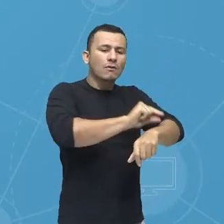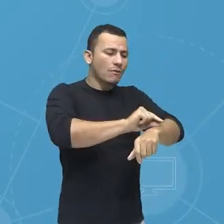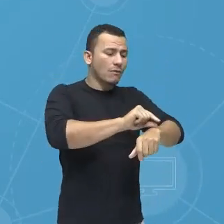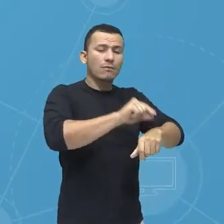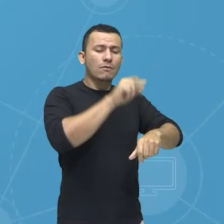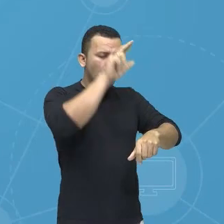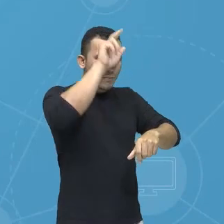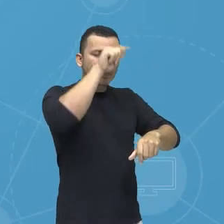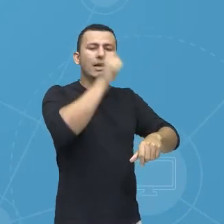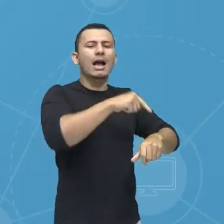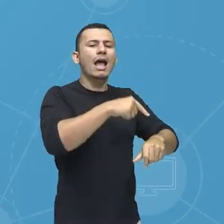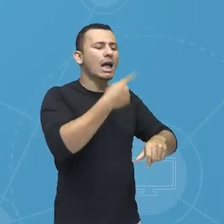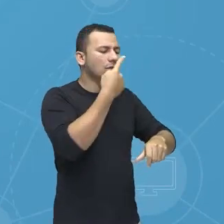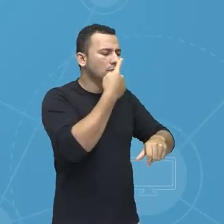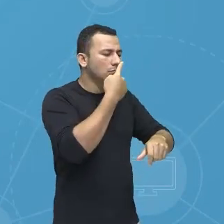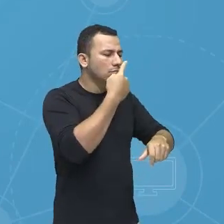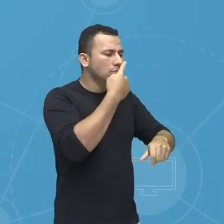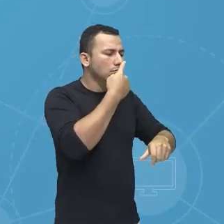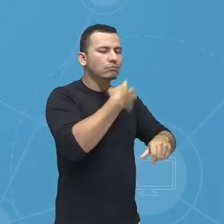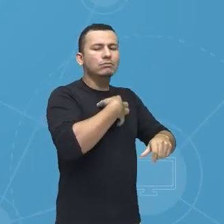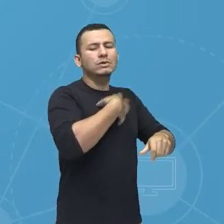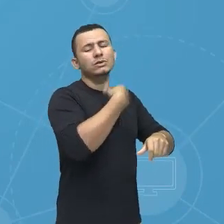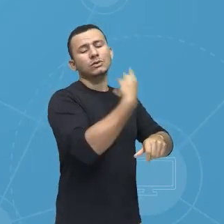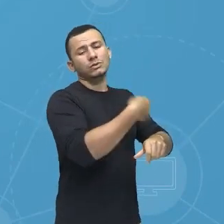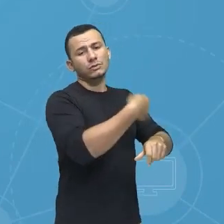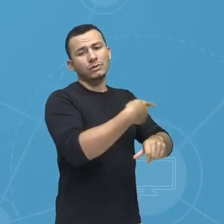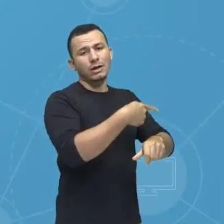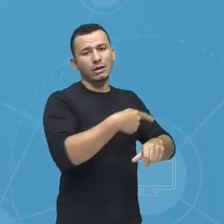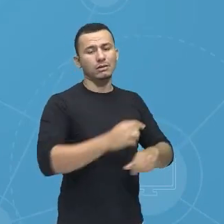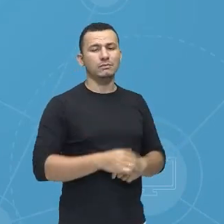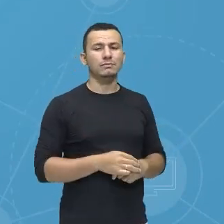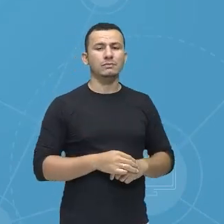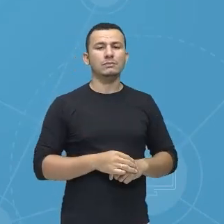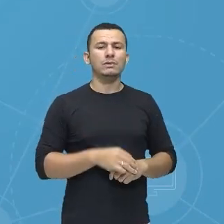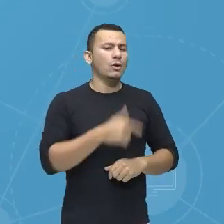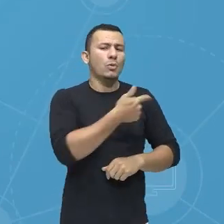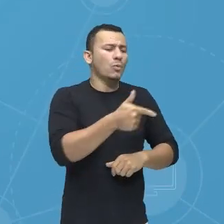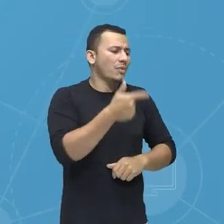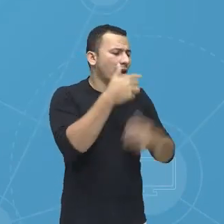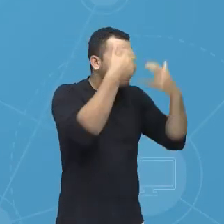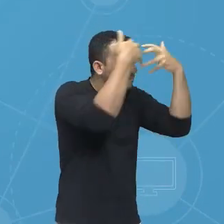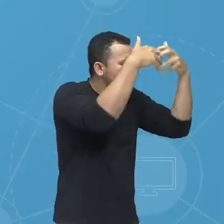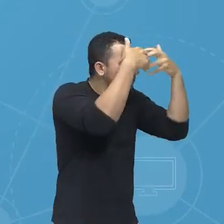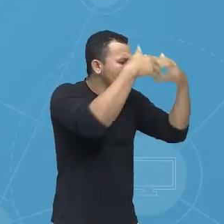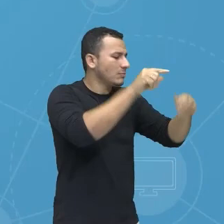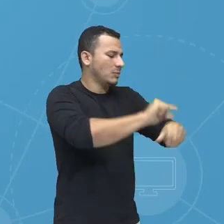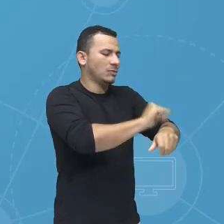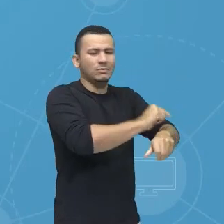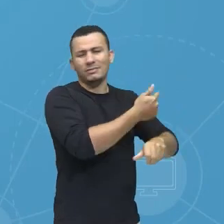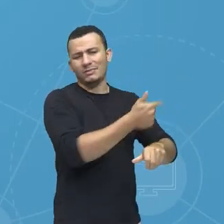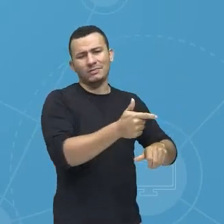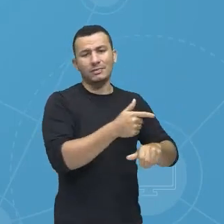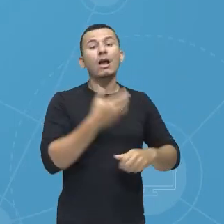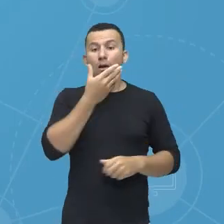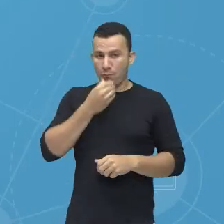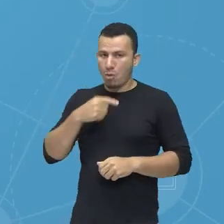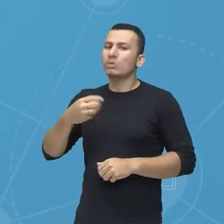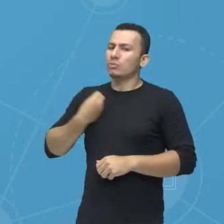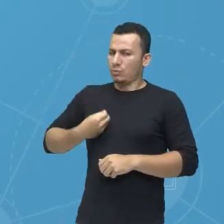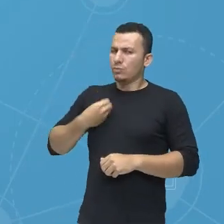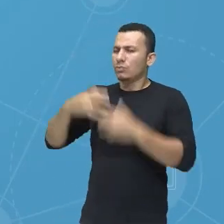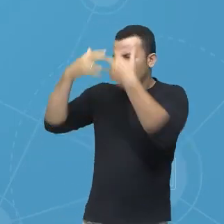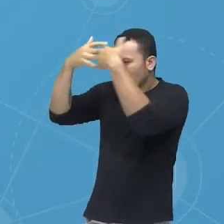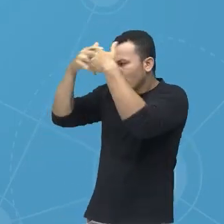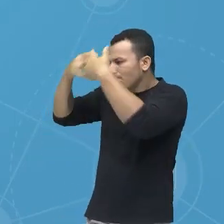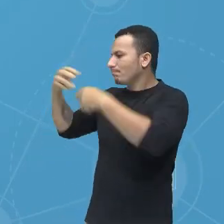O homem não, ele usa a razão para a construção daquela casa. Deu para vocês